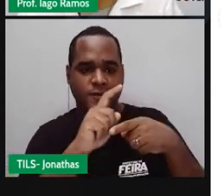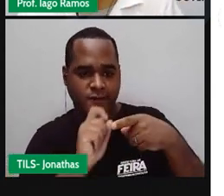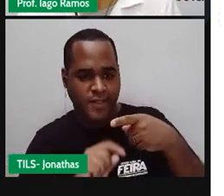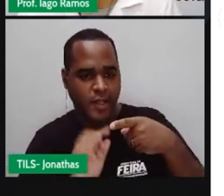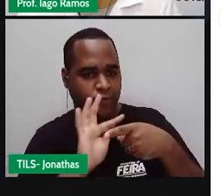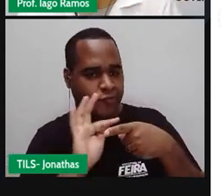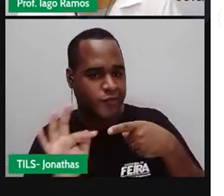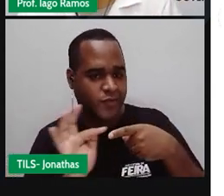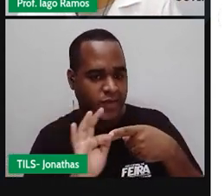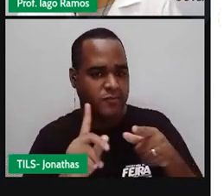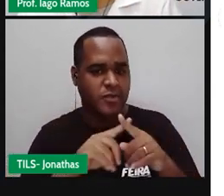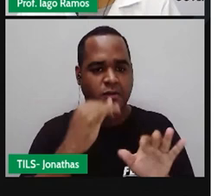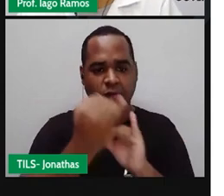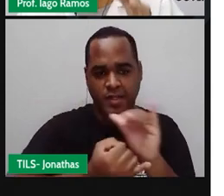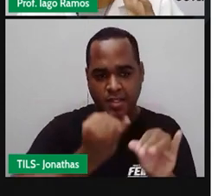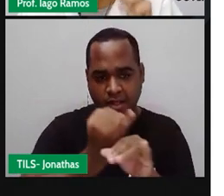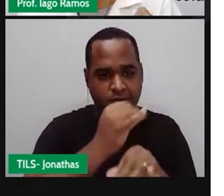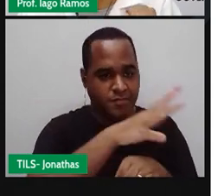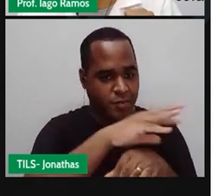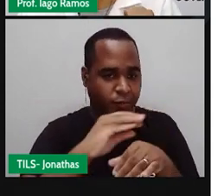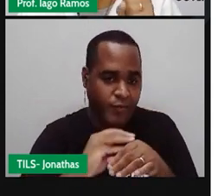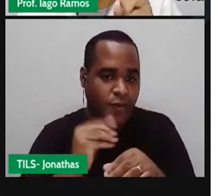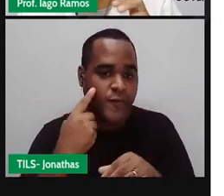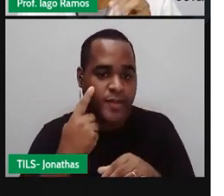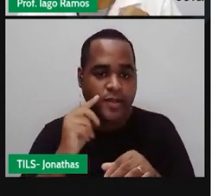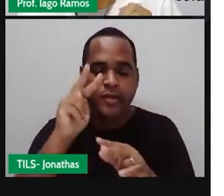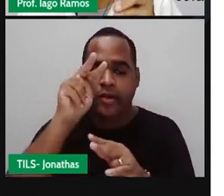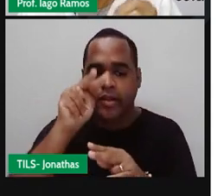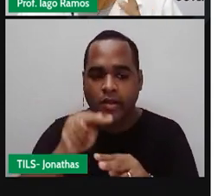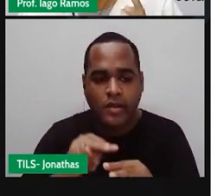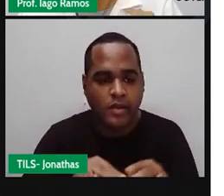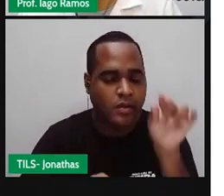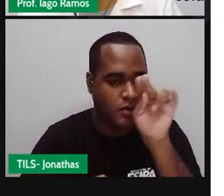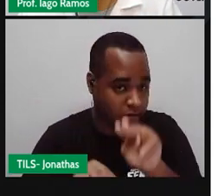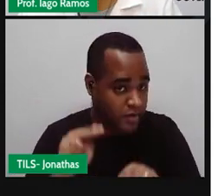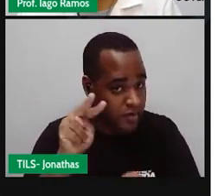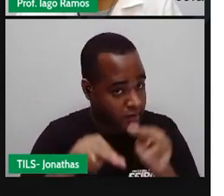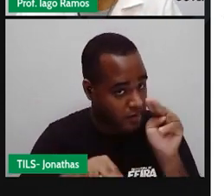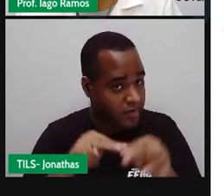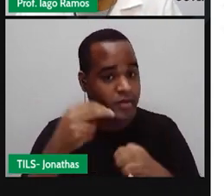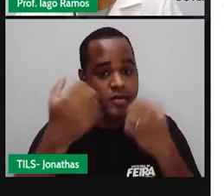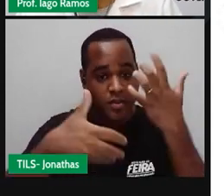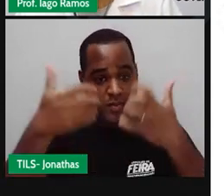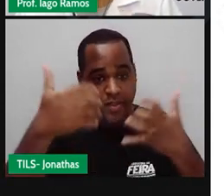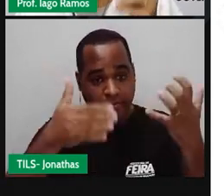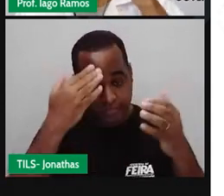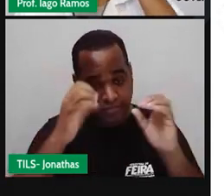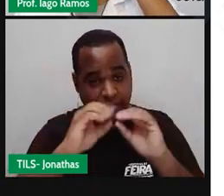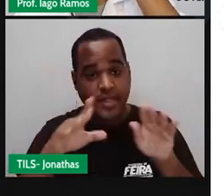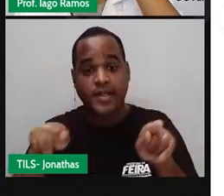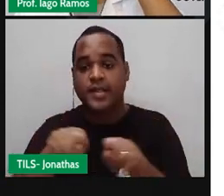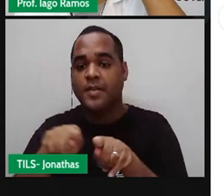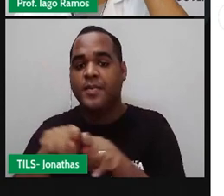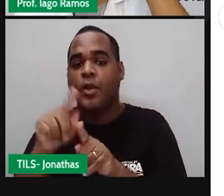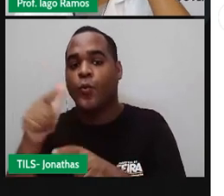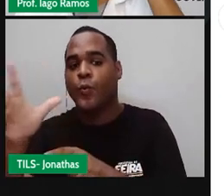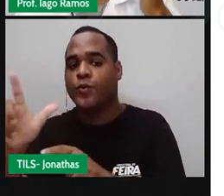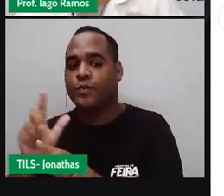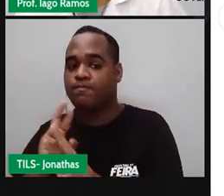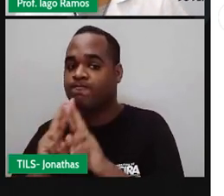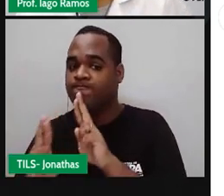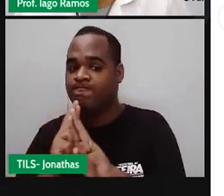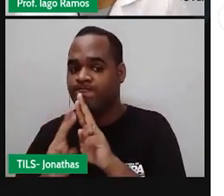é um material na internet tá você vai ler uma material com a explicação bem bacaninha e tem o